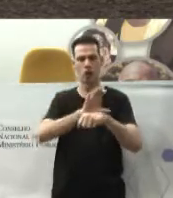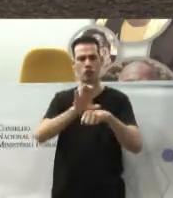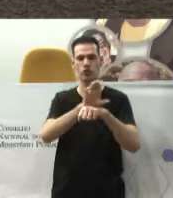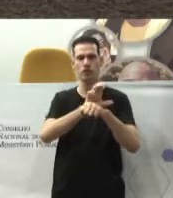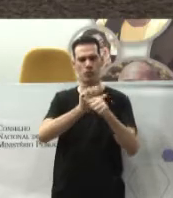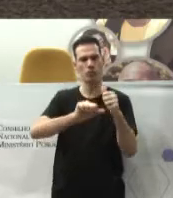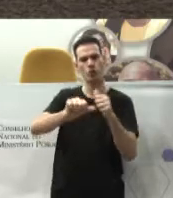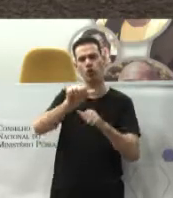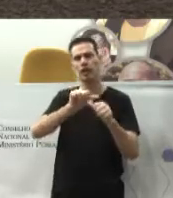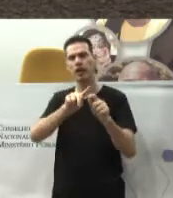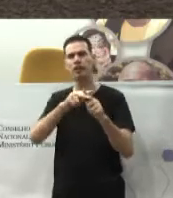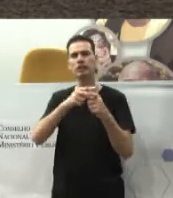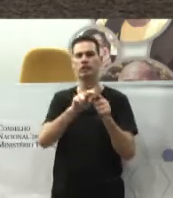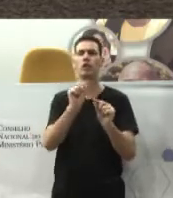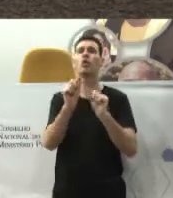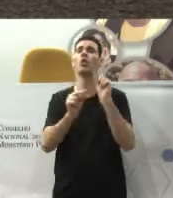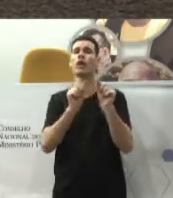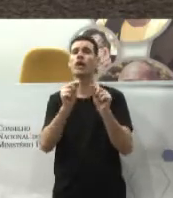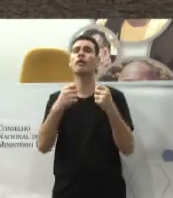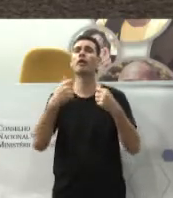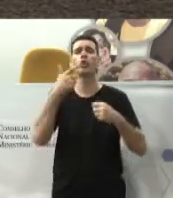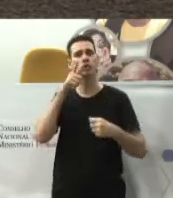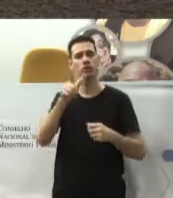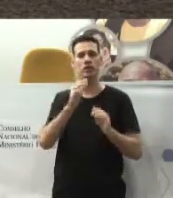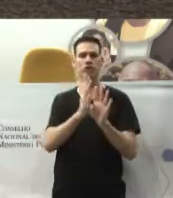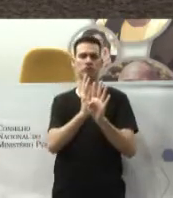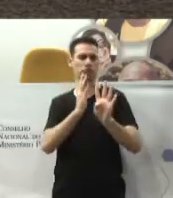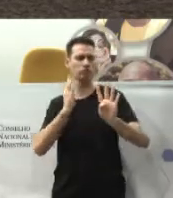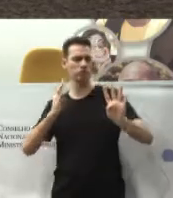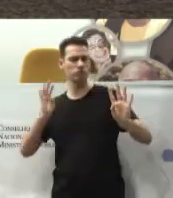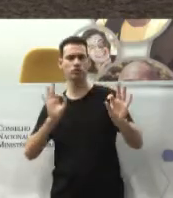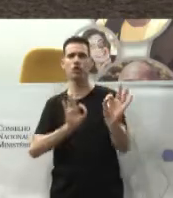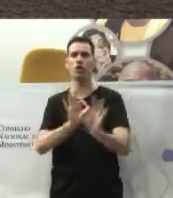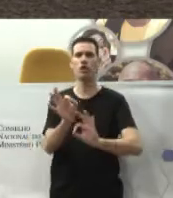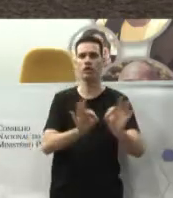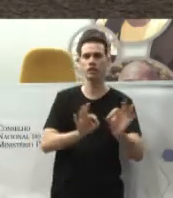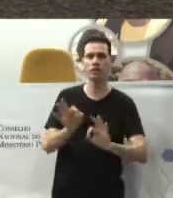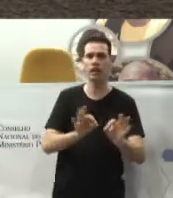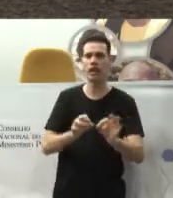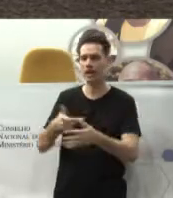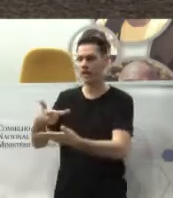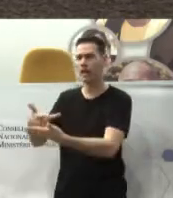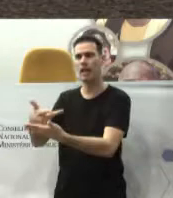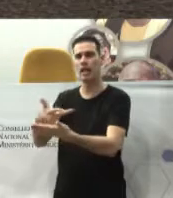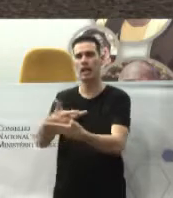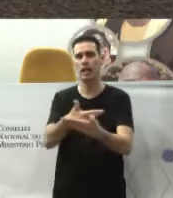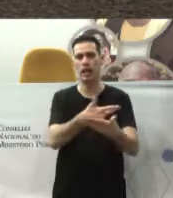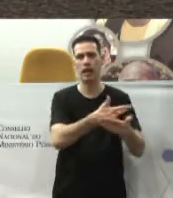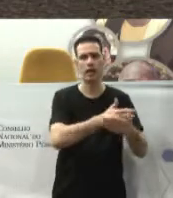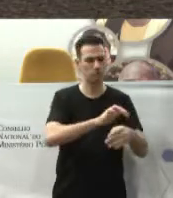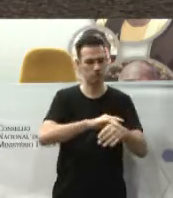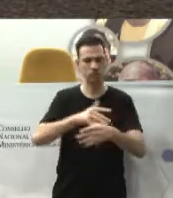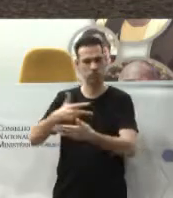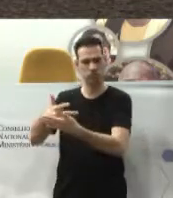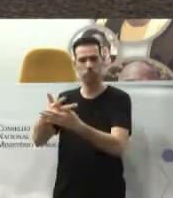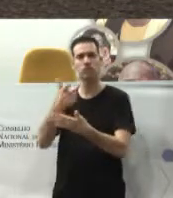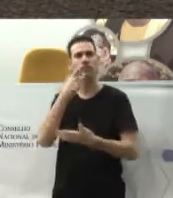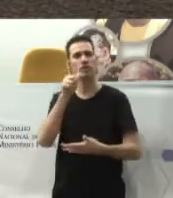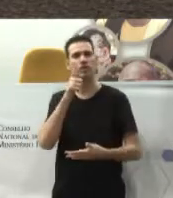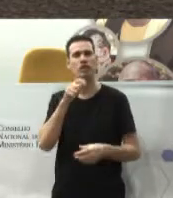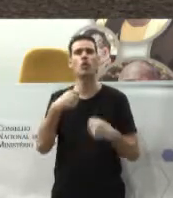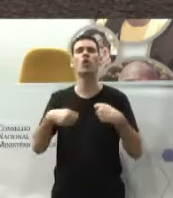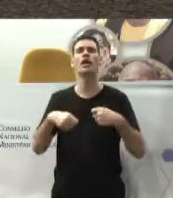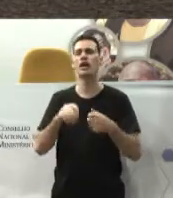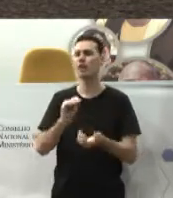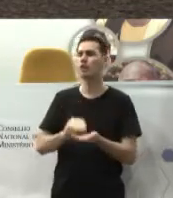precisa ser feita para organizar a fila ou para criar novos leitos. Então, é exatamente isso. Talvez, eu já disse isso, Cíntia,